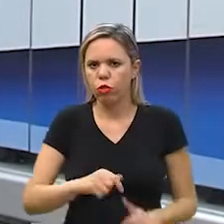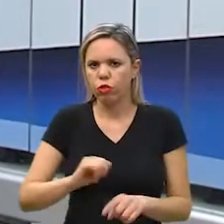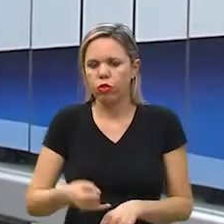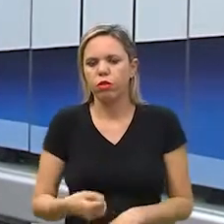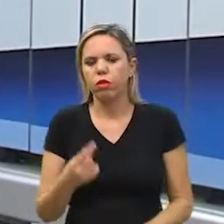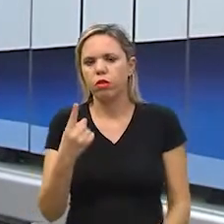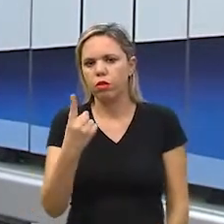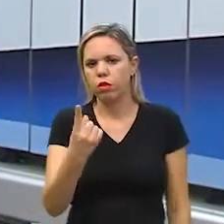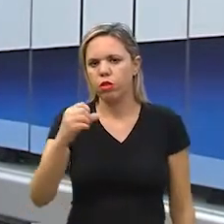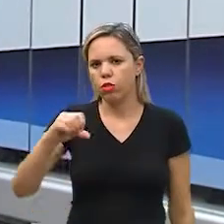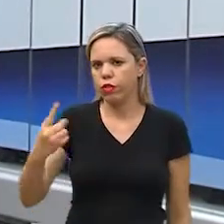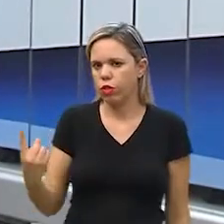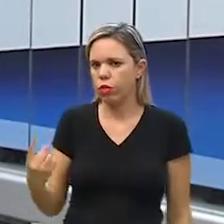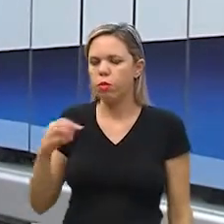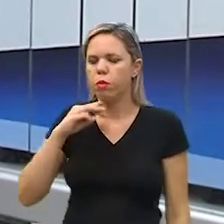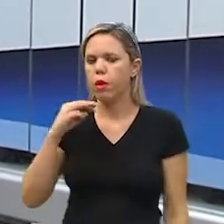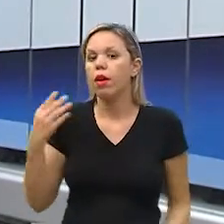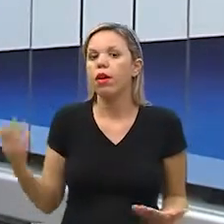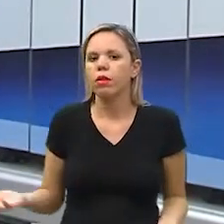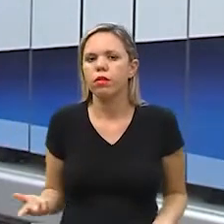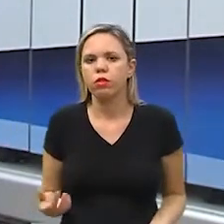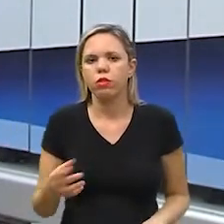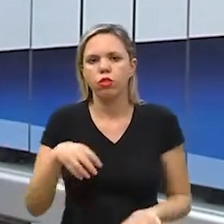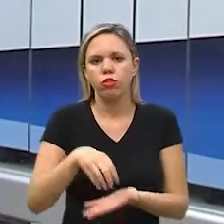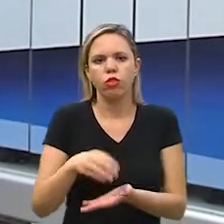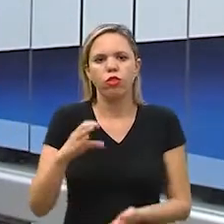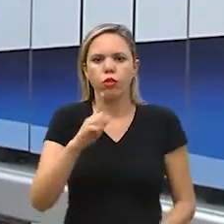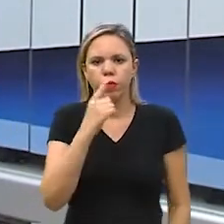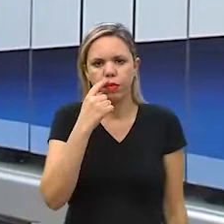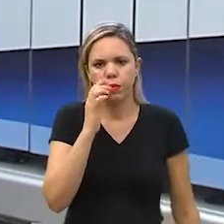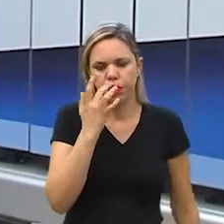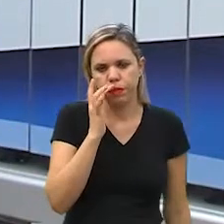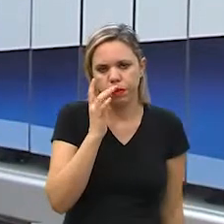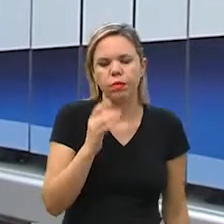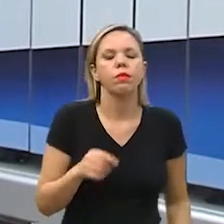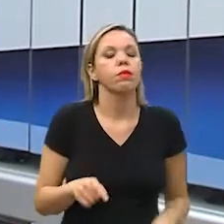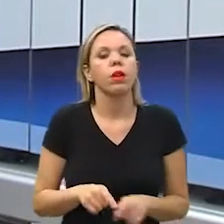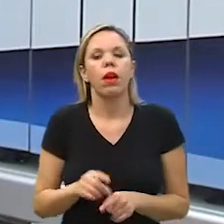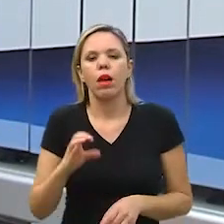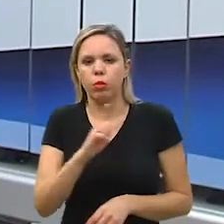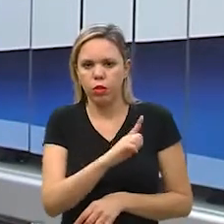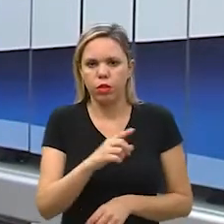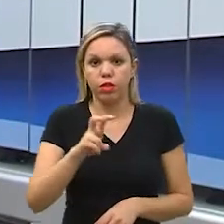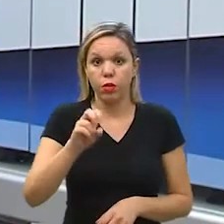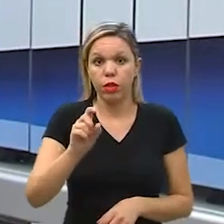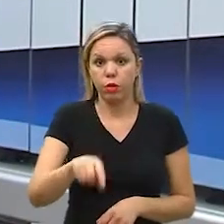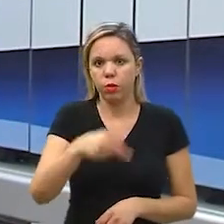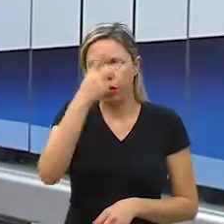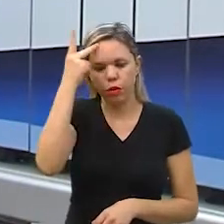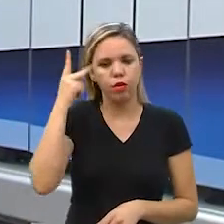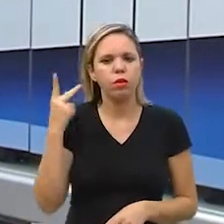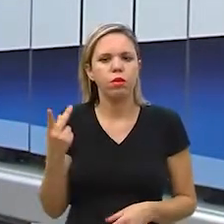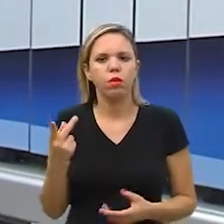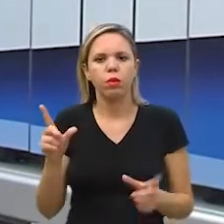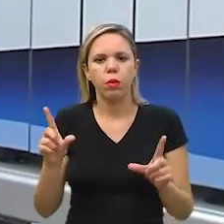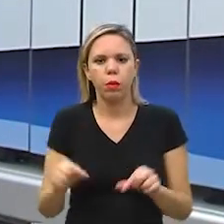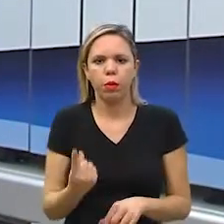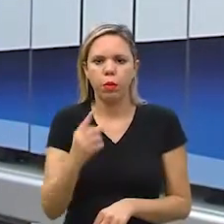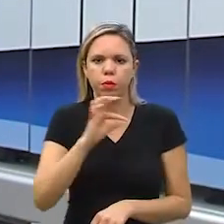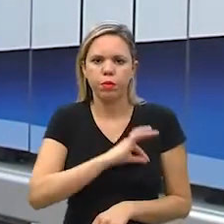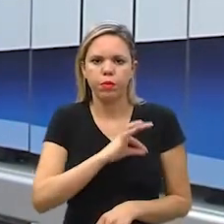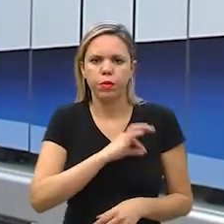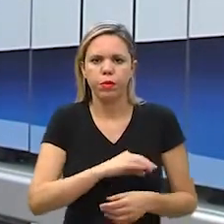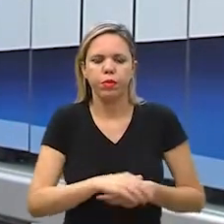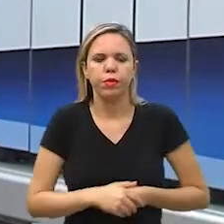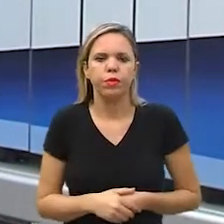para 191 em março. No distrito do Campo Grande, mais de 50 mil pessoas vivem com menos de um